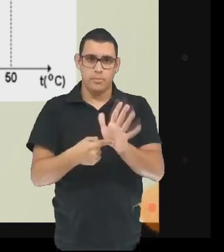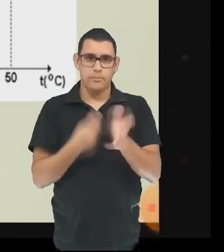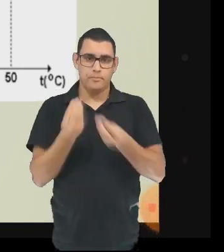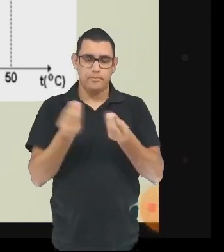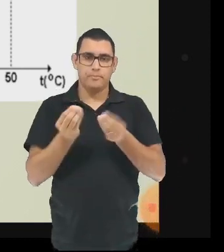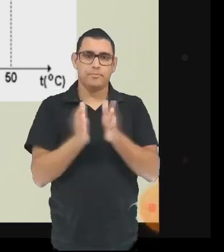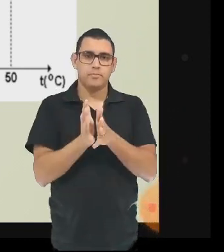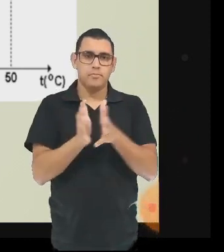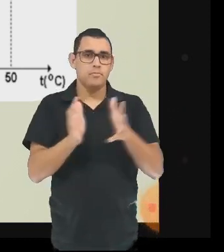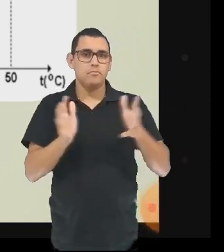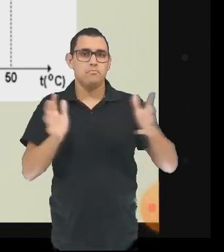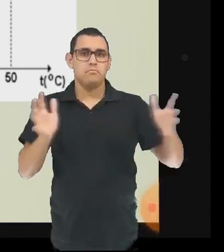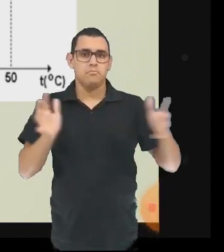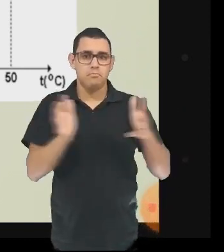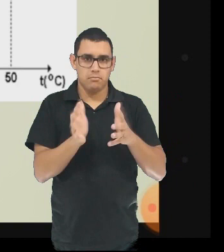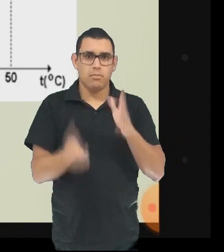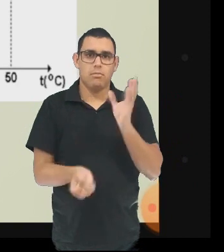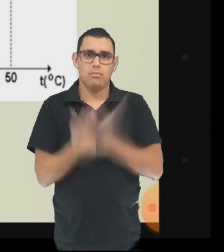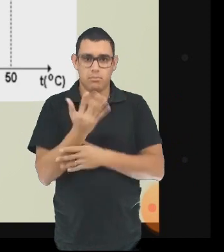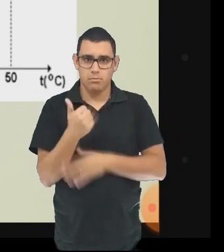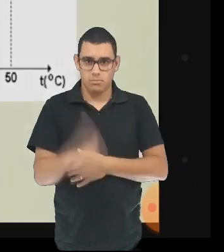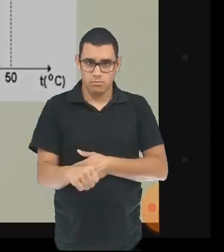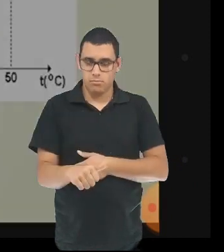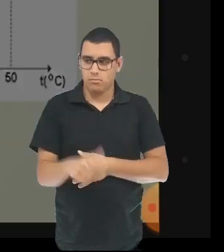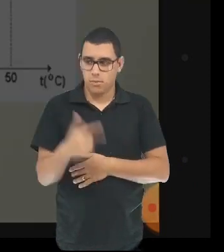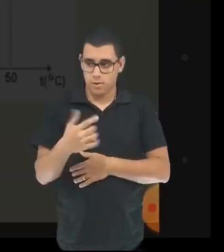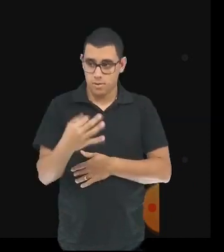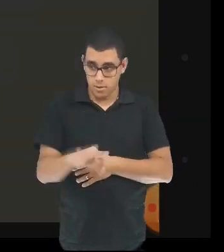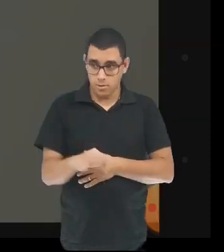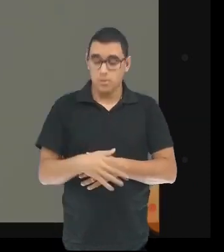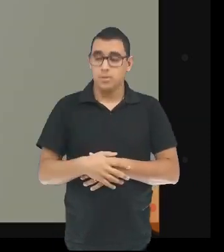estão representando a dilatação linear.